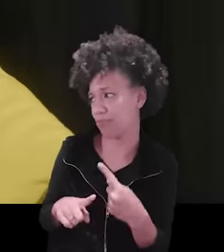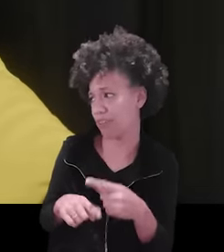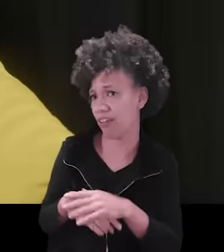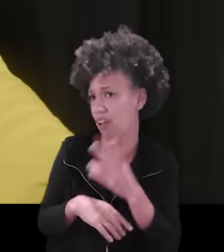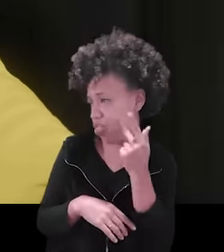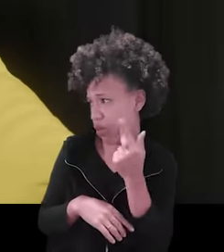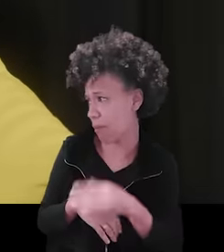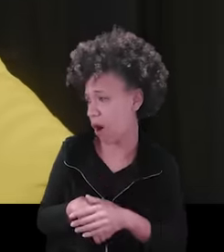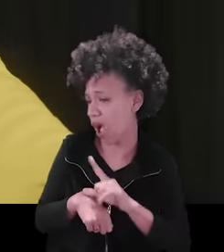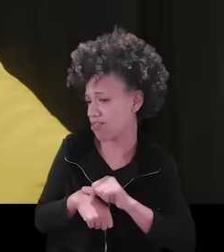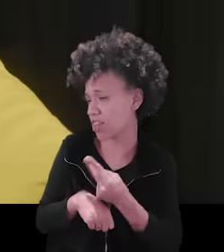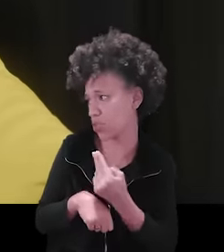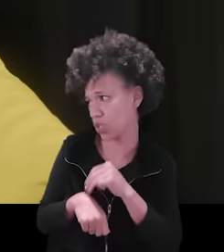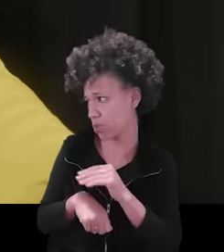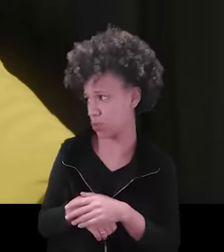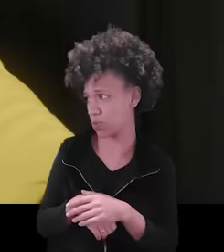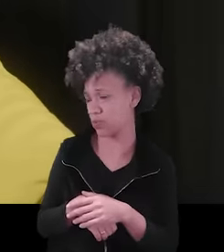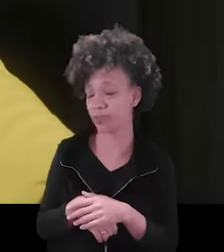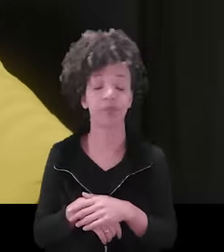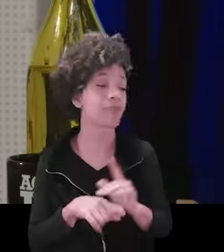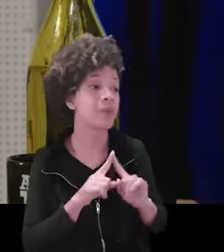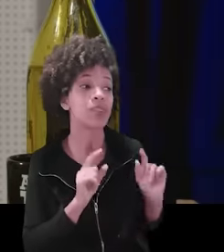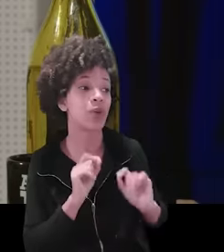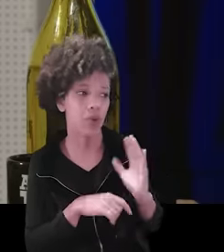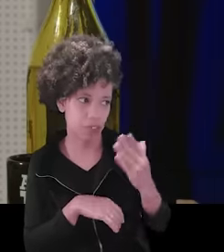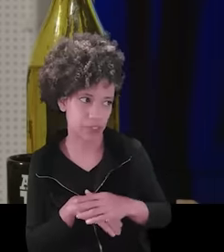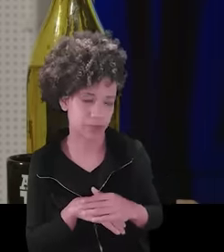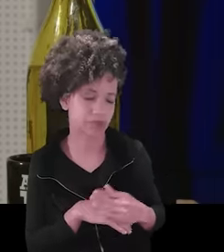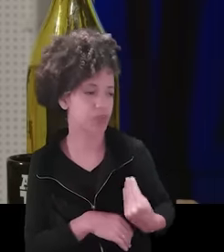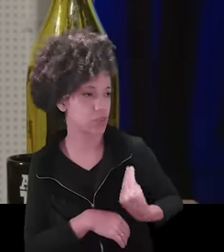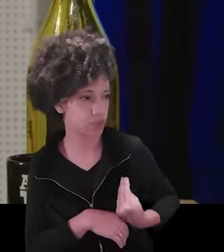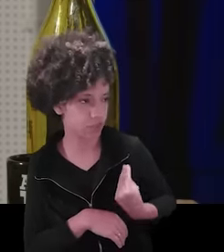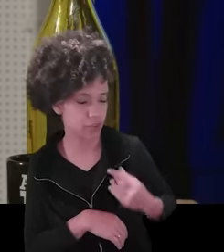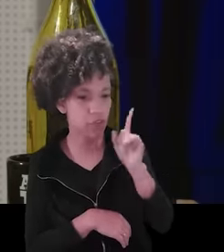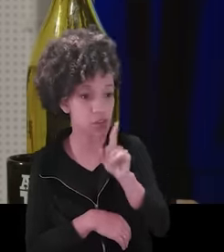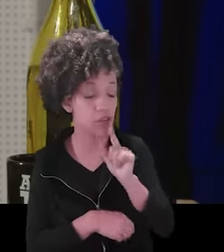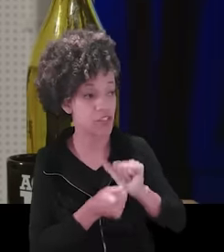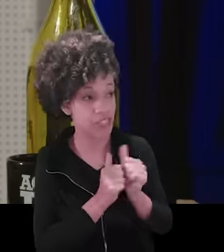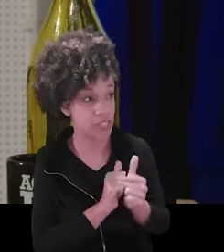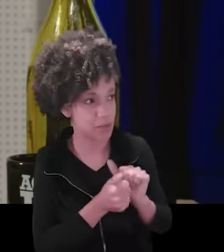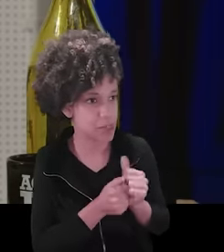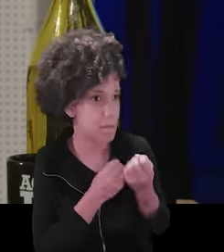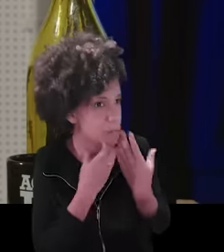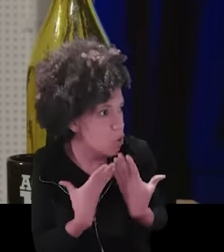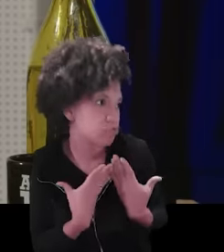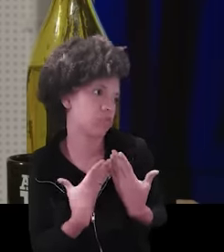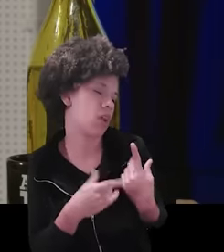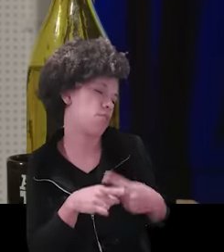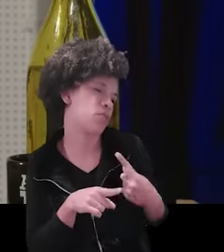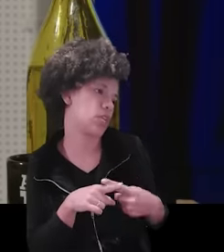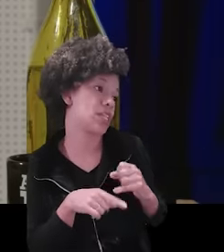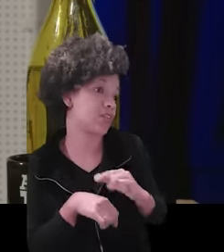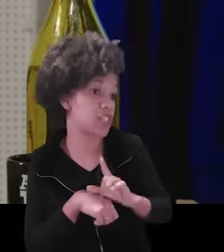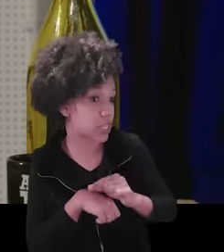coisa ruim porque é normal se atrasar 2000 o que mais assim seja que acontece quando você mora lá você começa a se adequar isso e achar